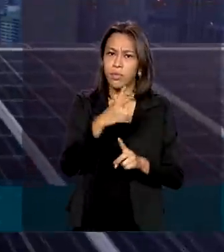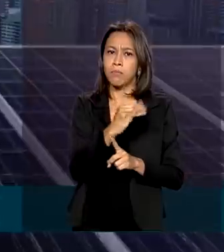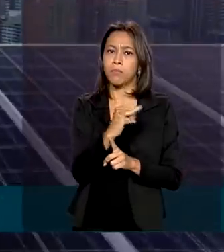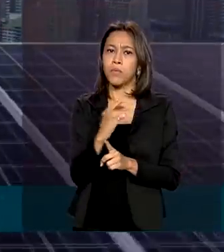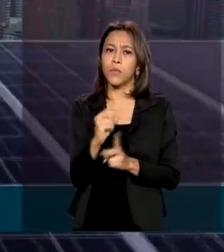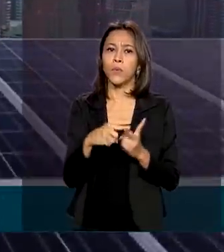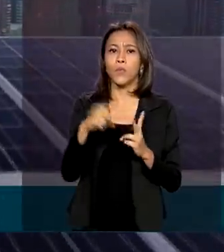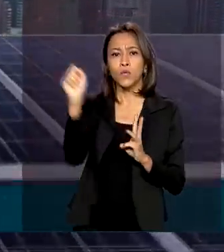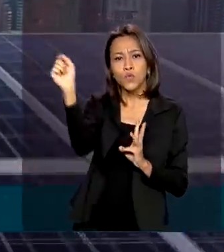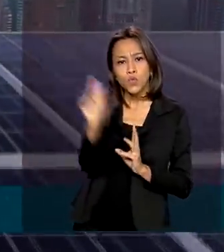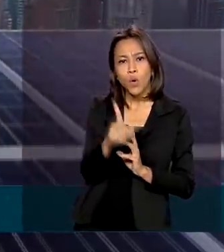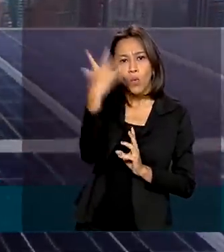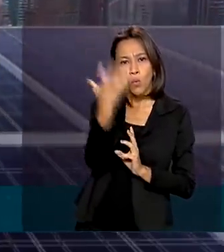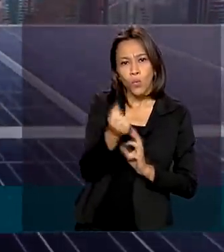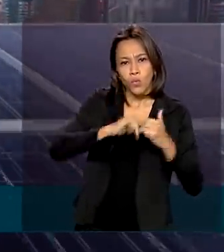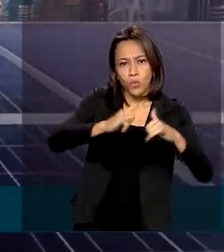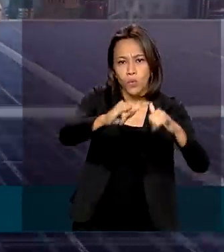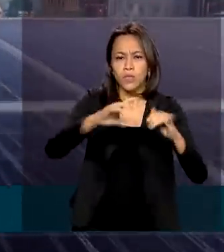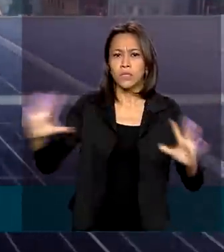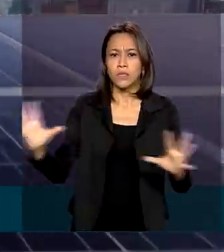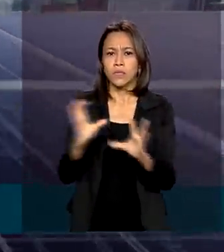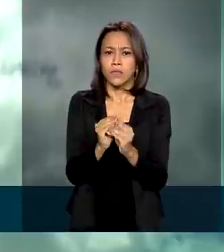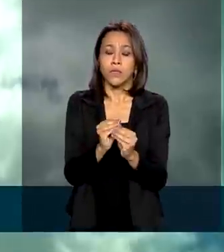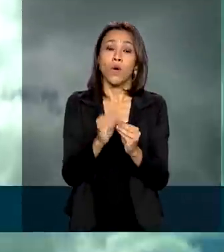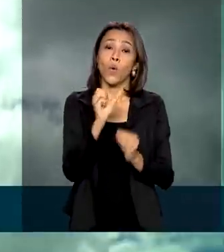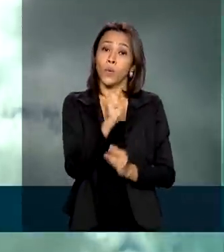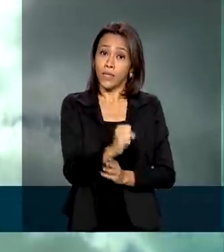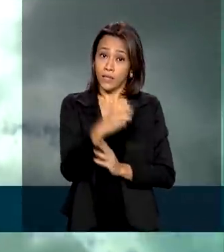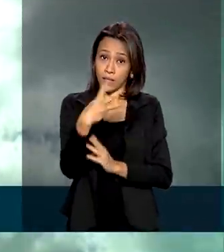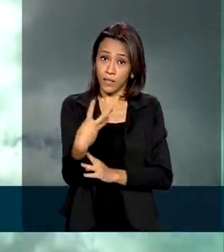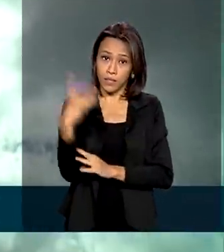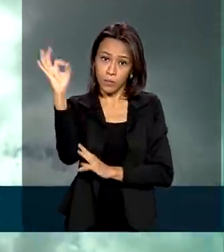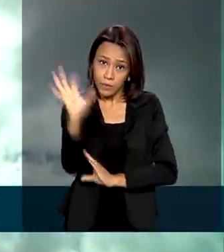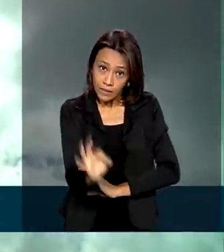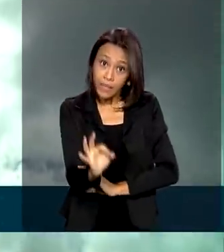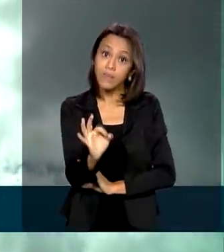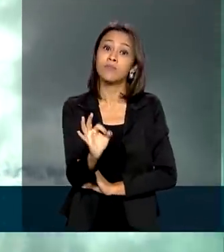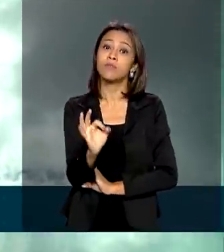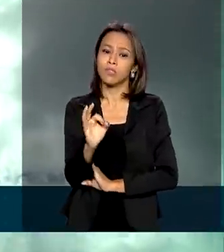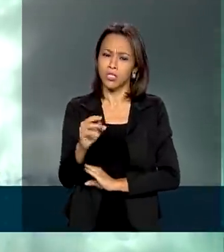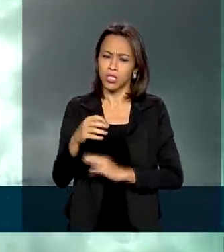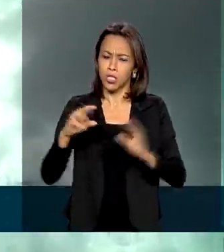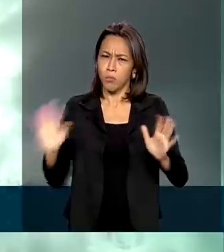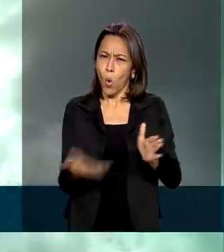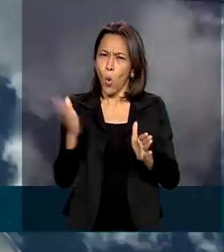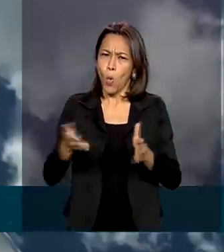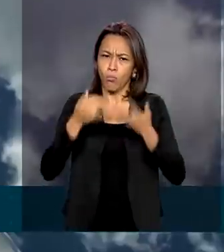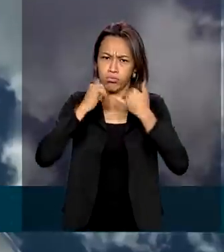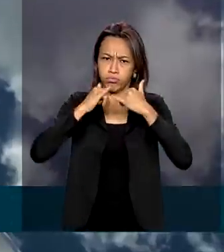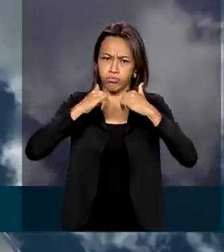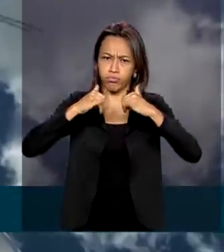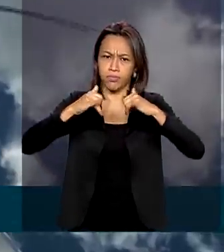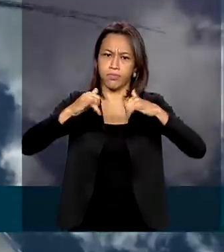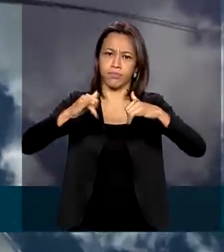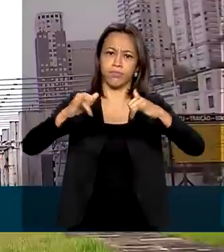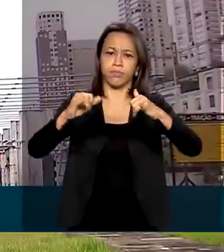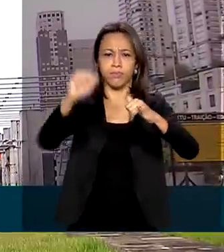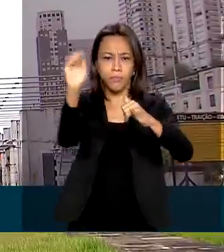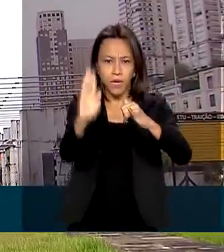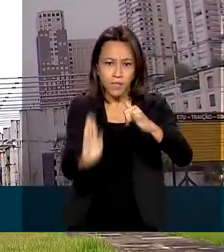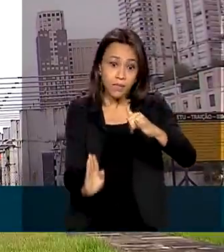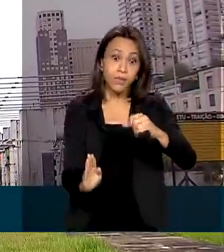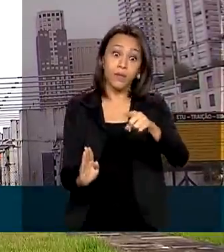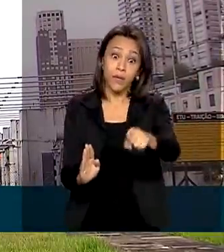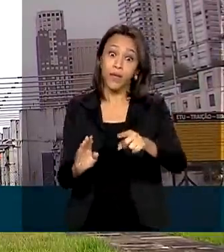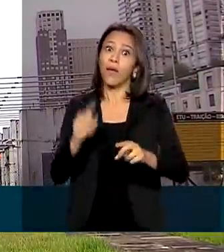solar, representam cerca de 83% da capacidade de geração de energia elétrica do país, que tem